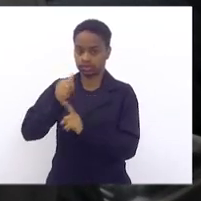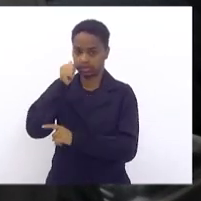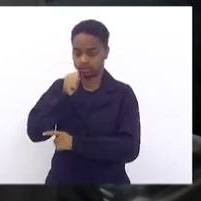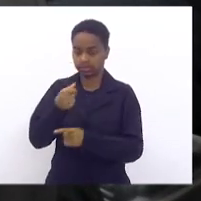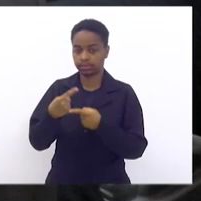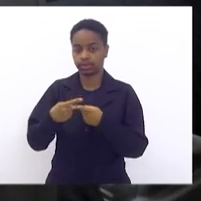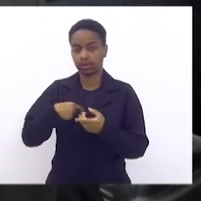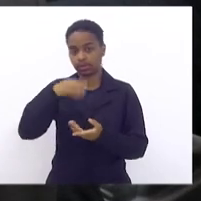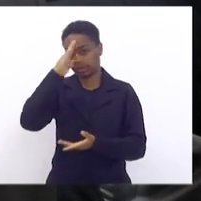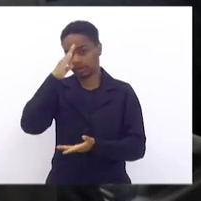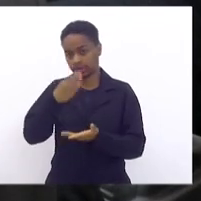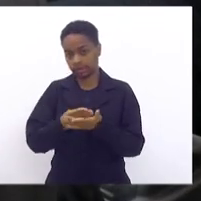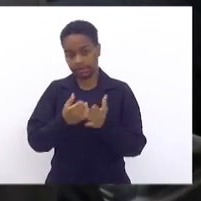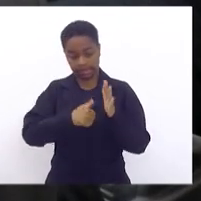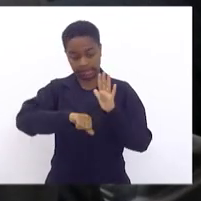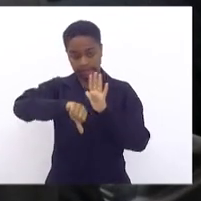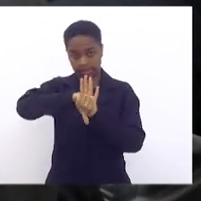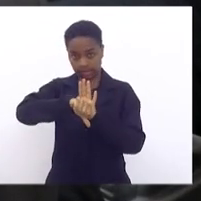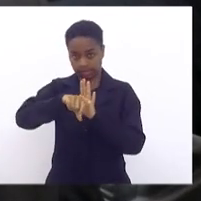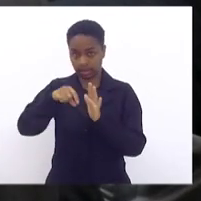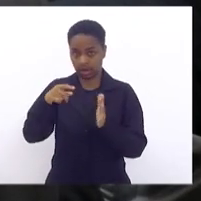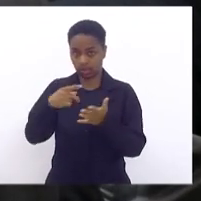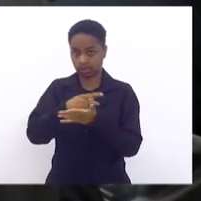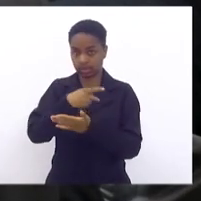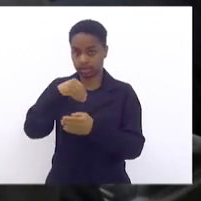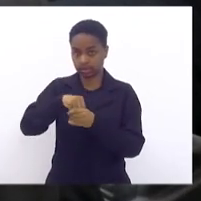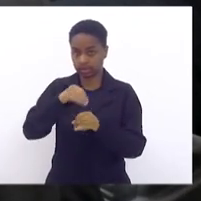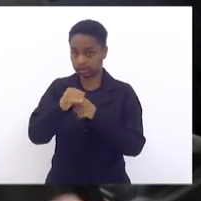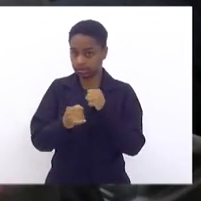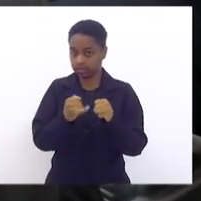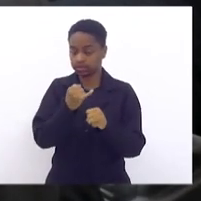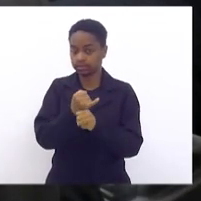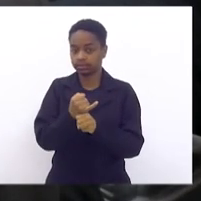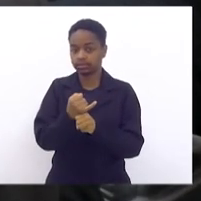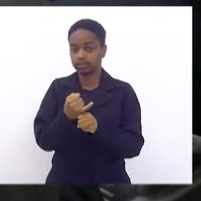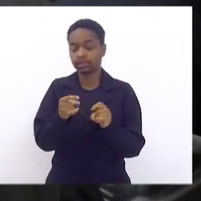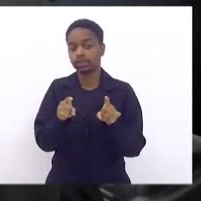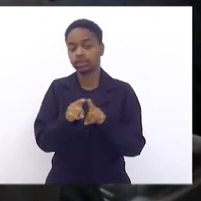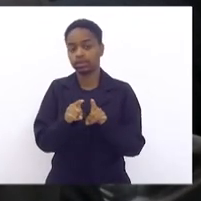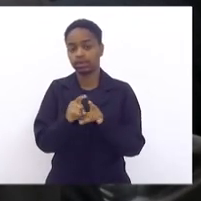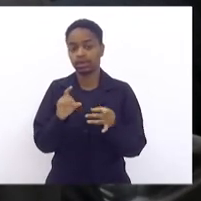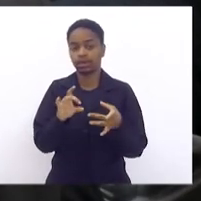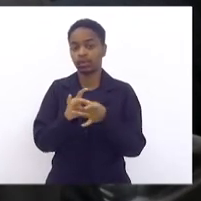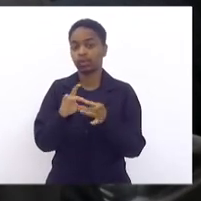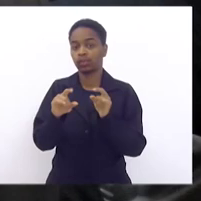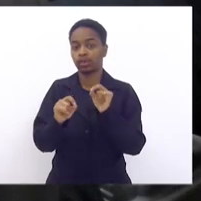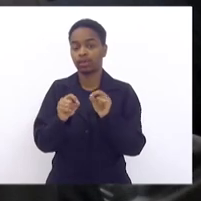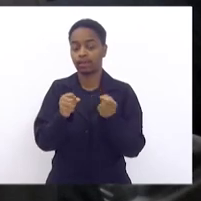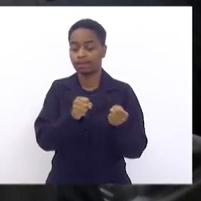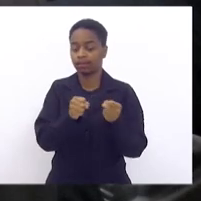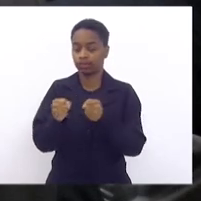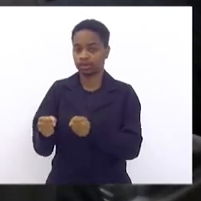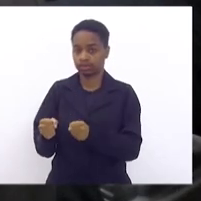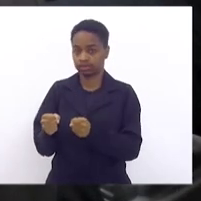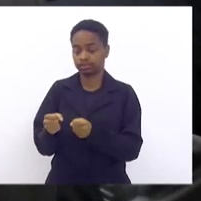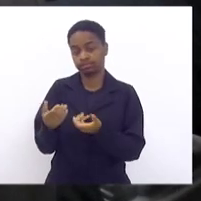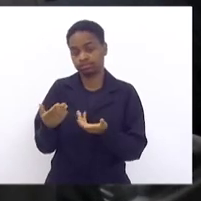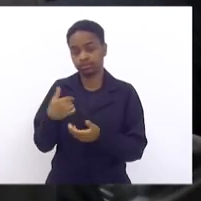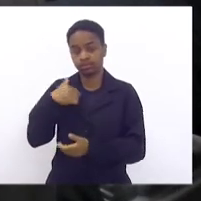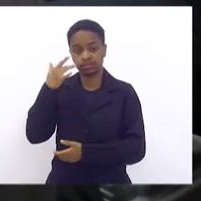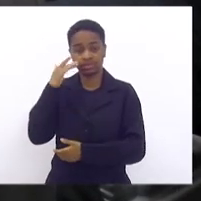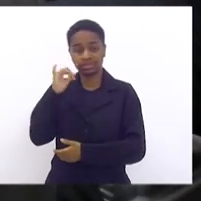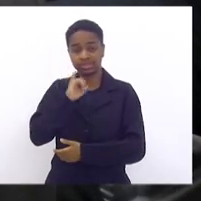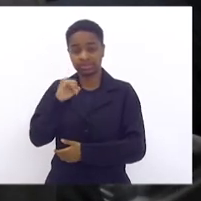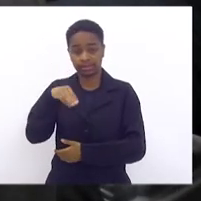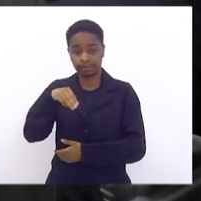esses crimes que são praticados no âmbito da internet também tem ali uma questão de poder. Não sei se a Mariana vai